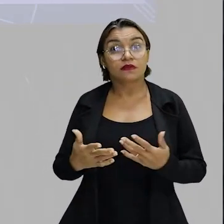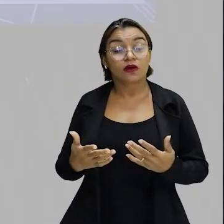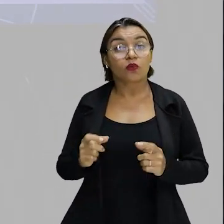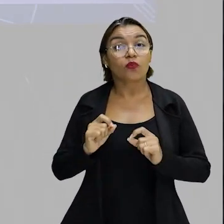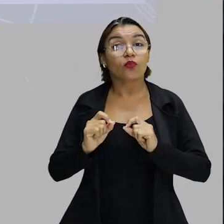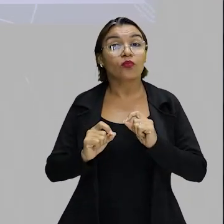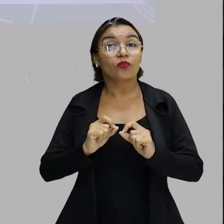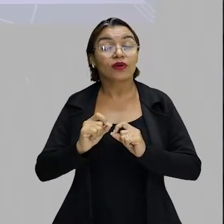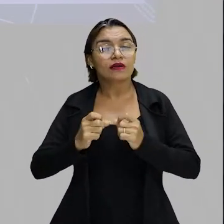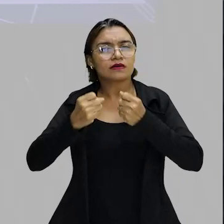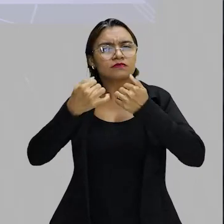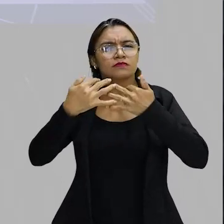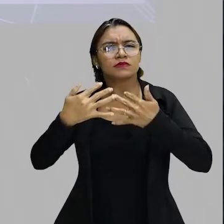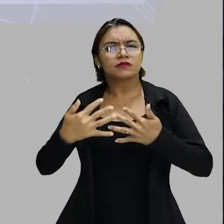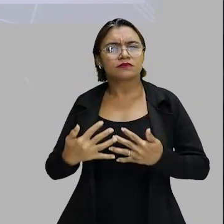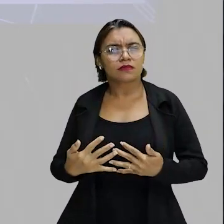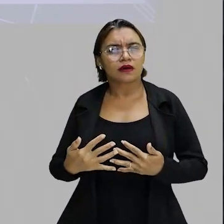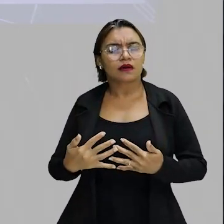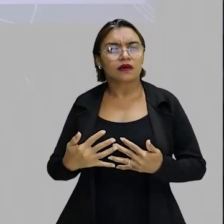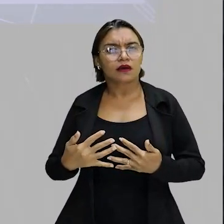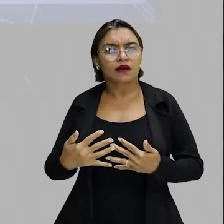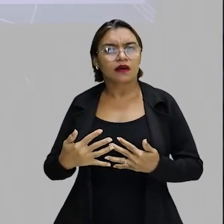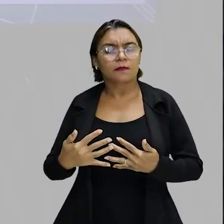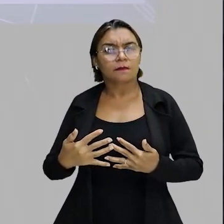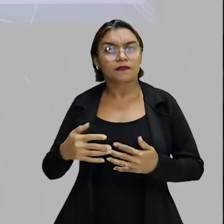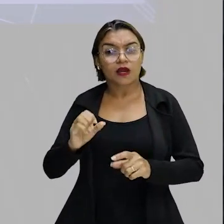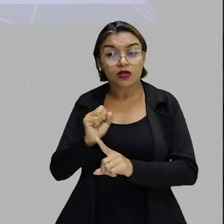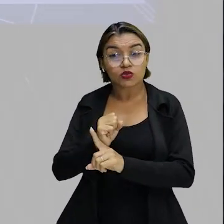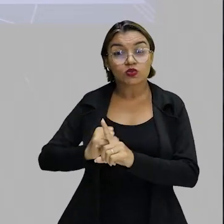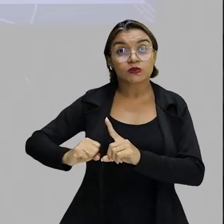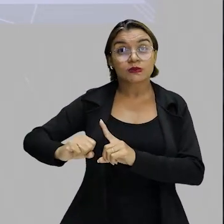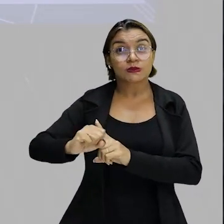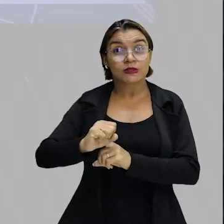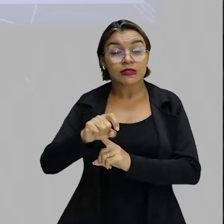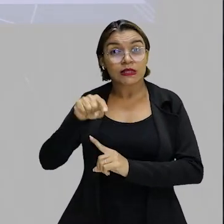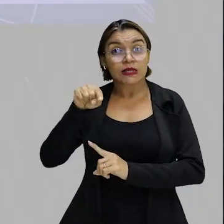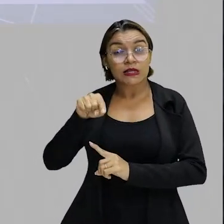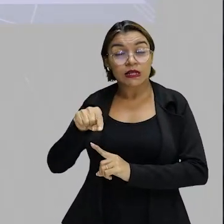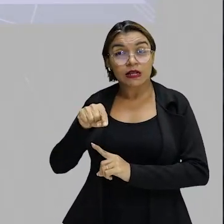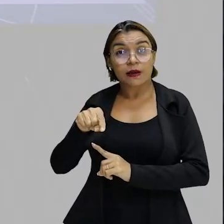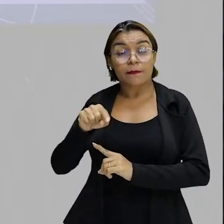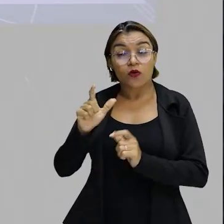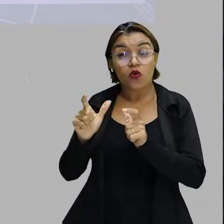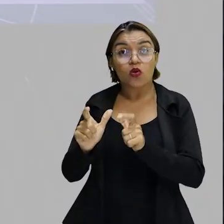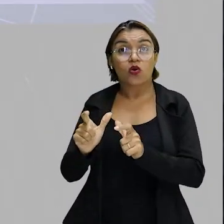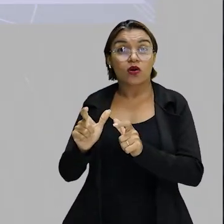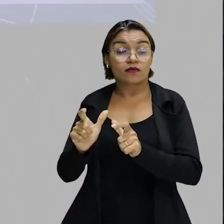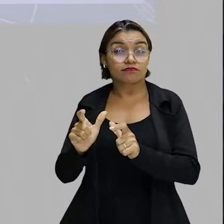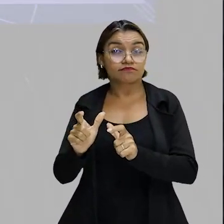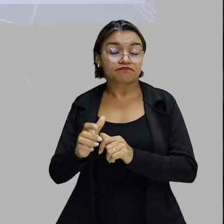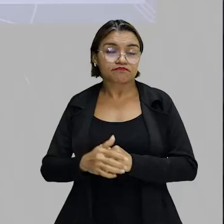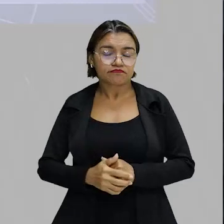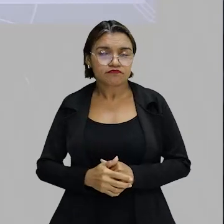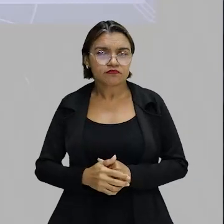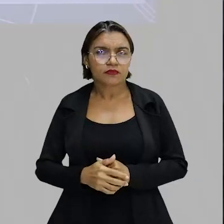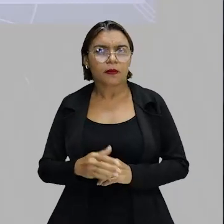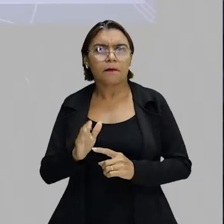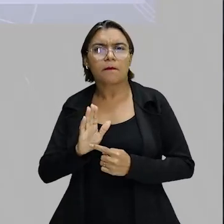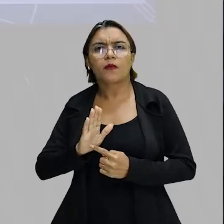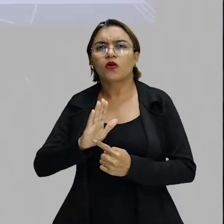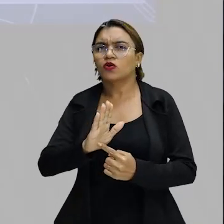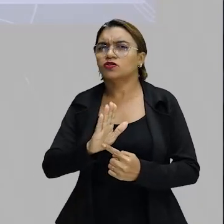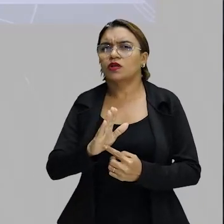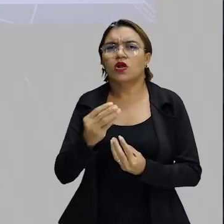para a questão da classe social, mas traz para a gente aqui um enriquecimento cultural, mostrando de onde